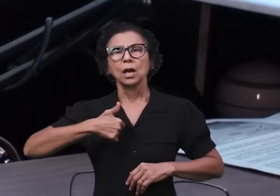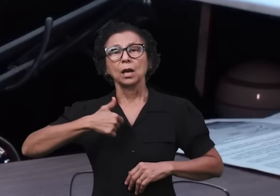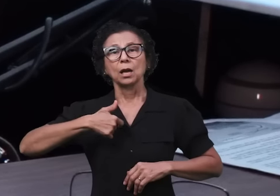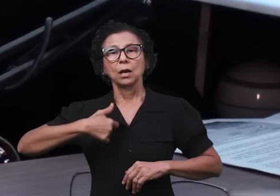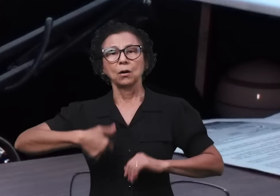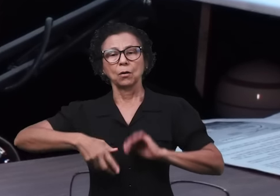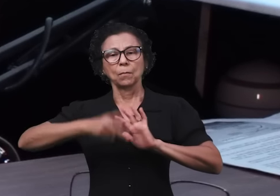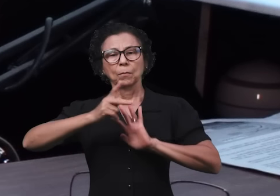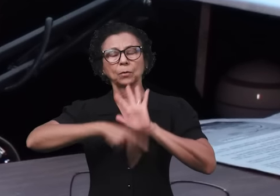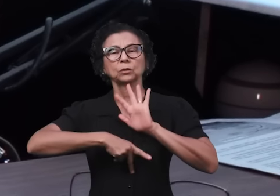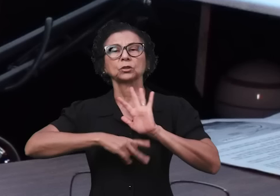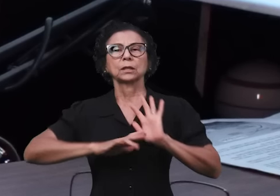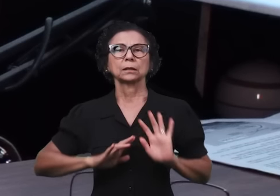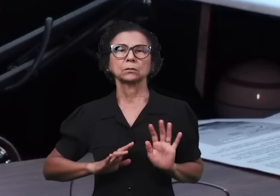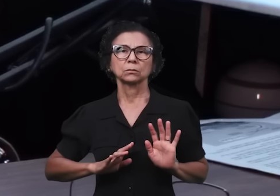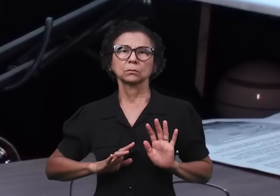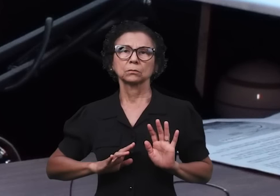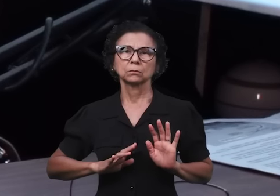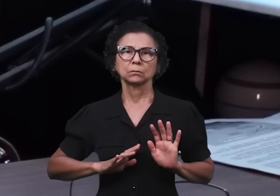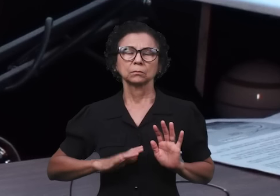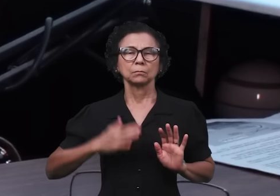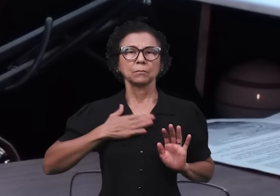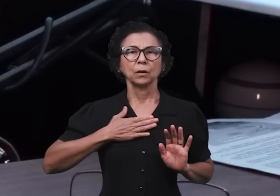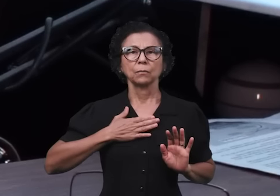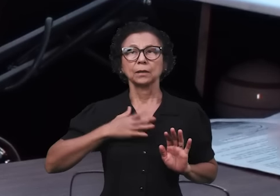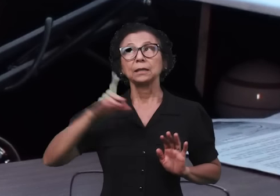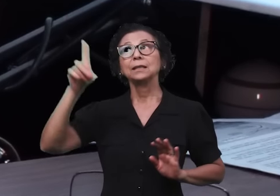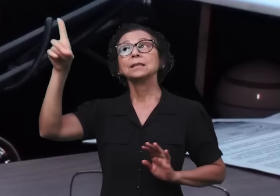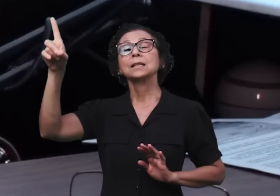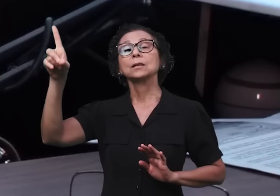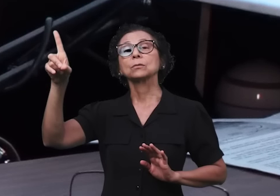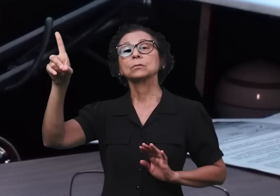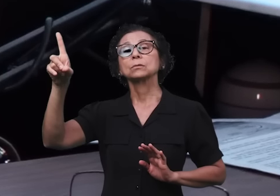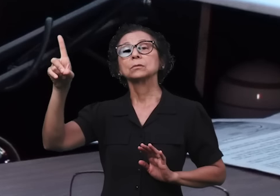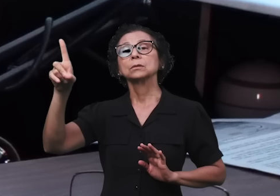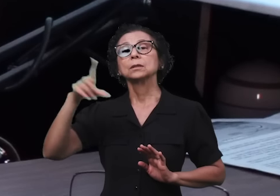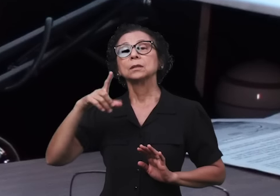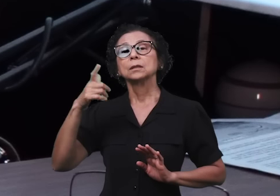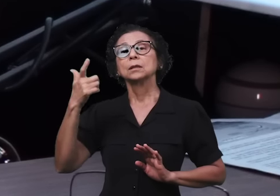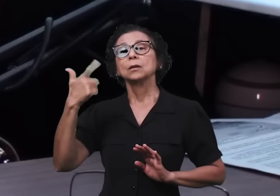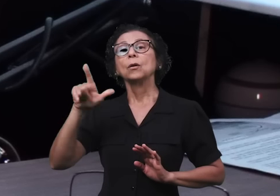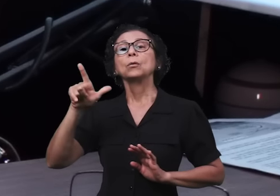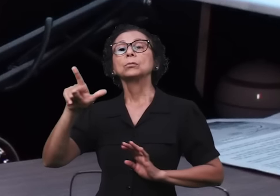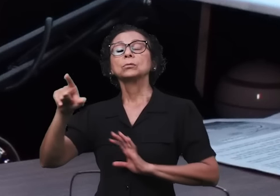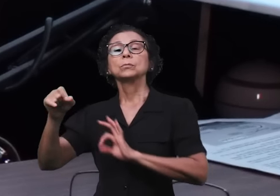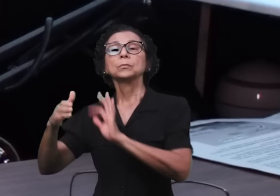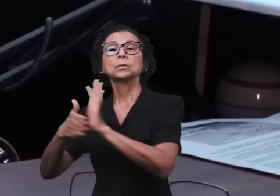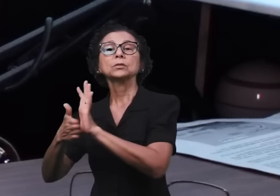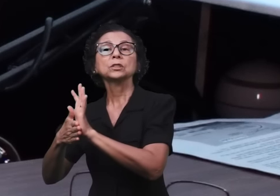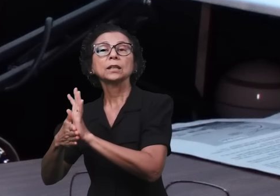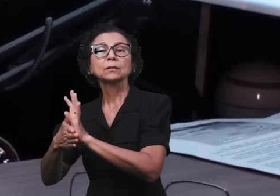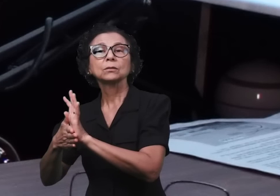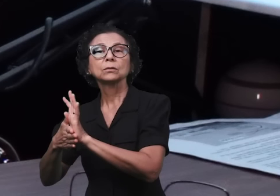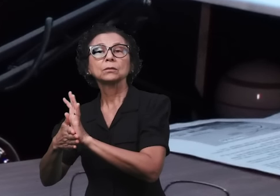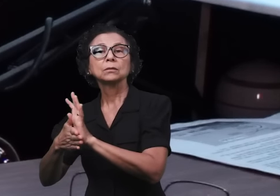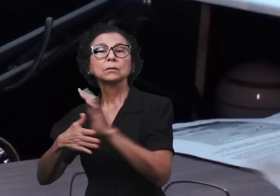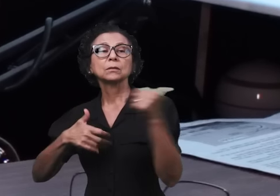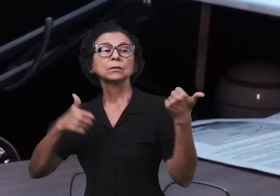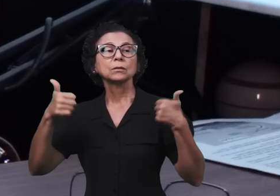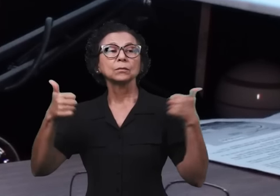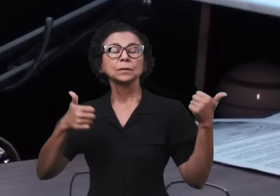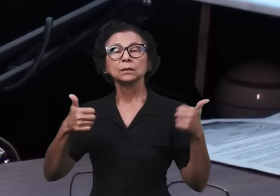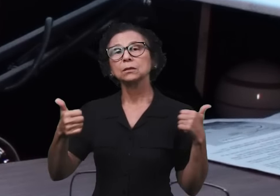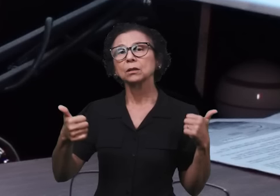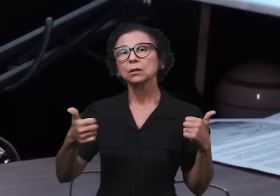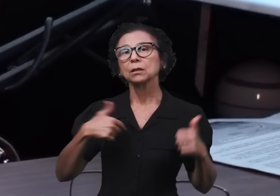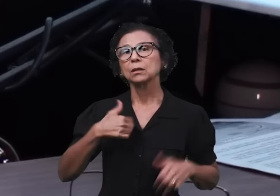Eu tenho um projeto, mas Deus tem outro para a minha vida. E se eu quero uma bênção na minha vida, na minha família,